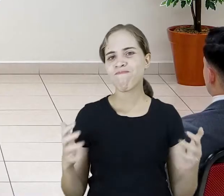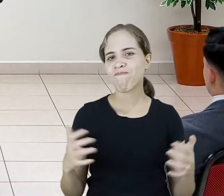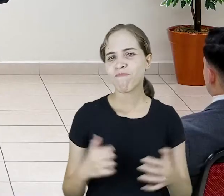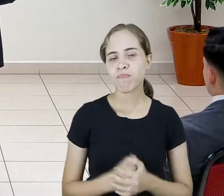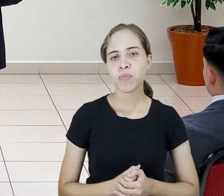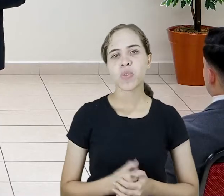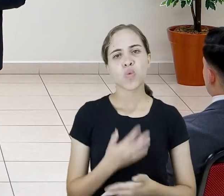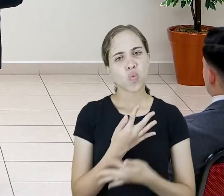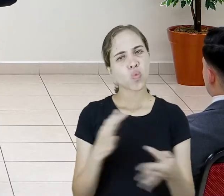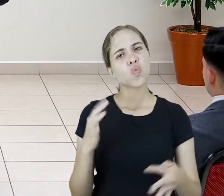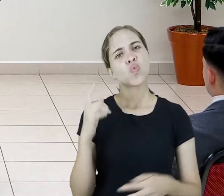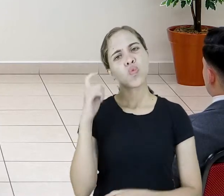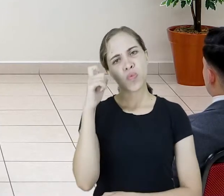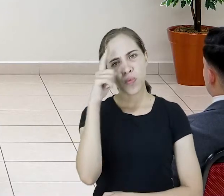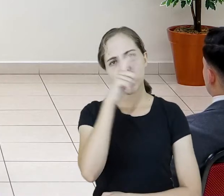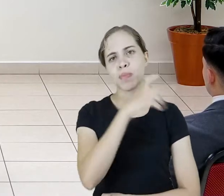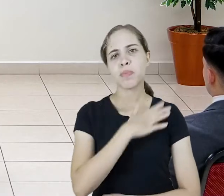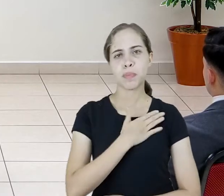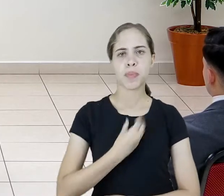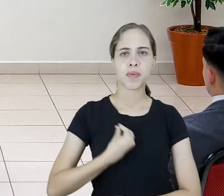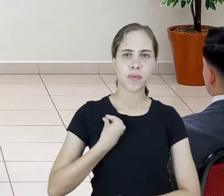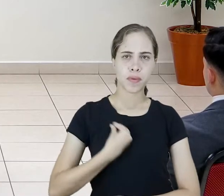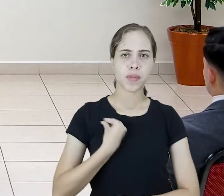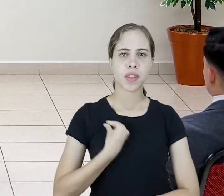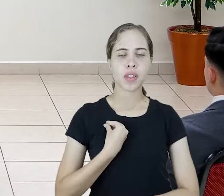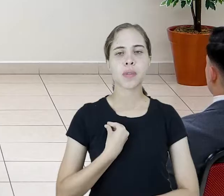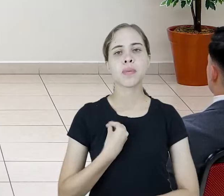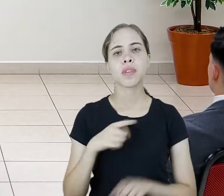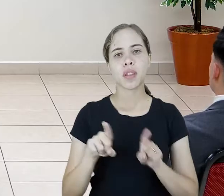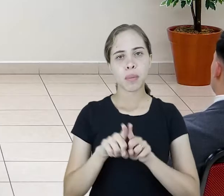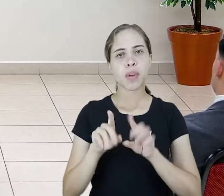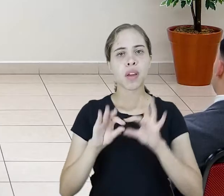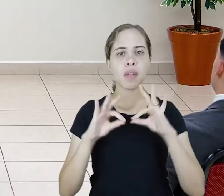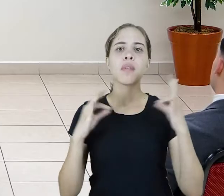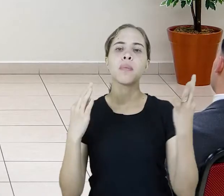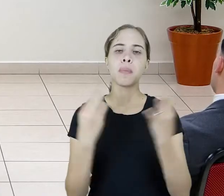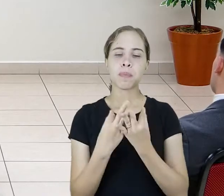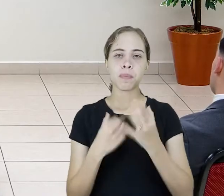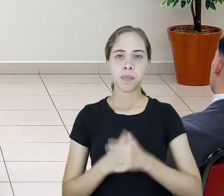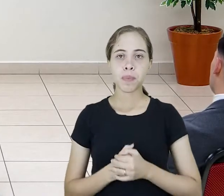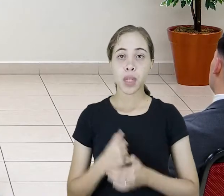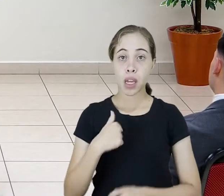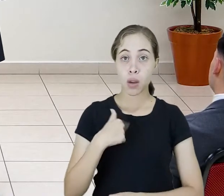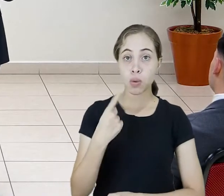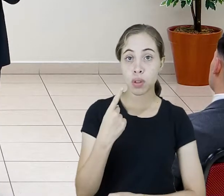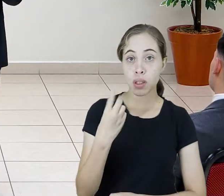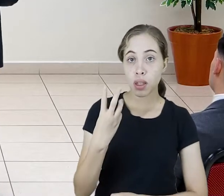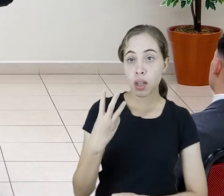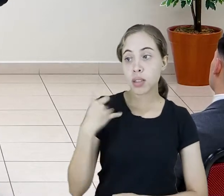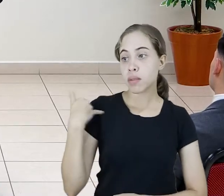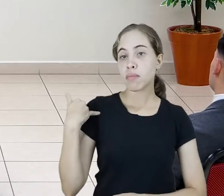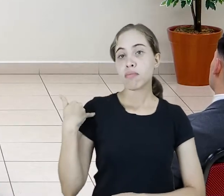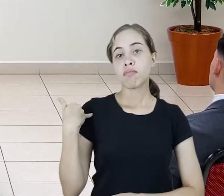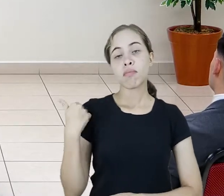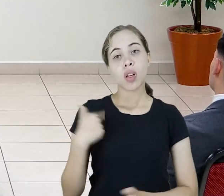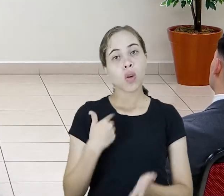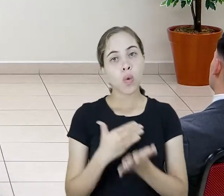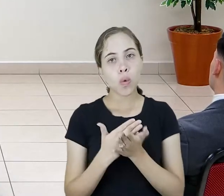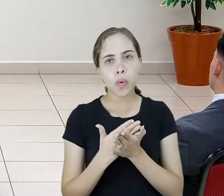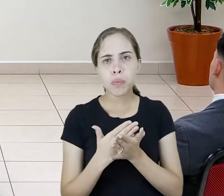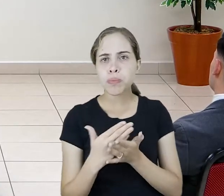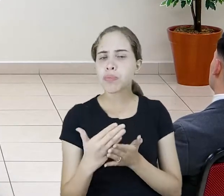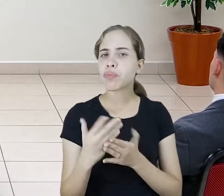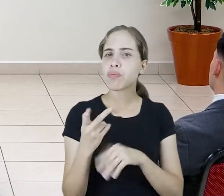momento muito difícil da minha vida e para minha família. Desde os 13 anos, então, eu comecei uma